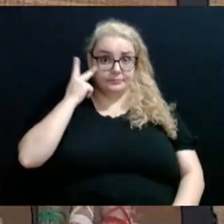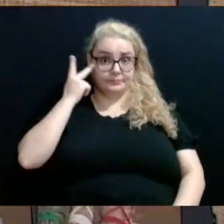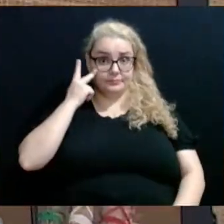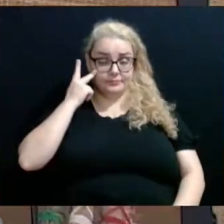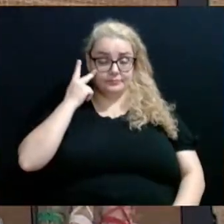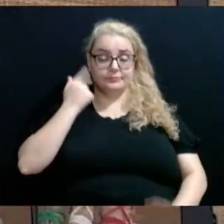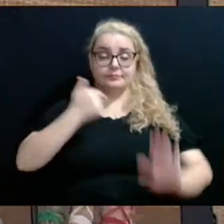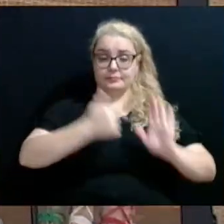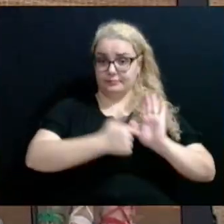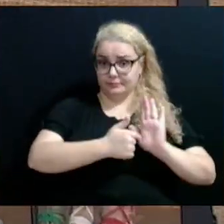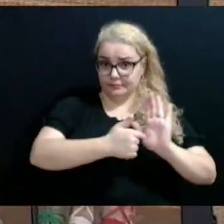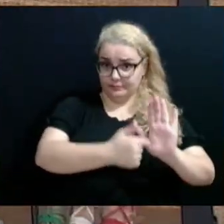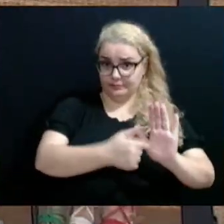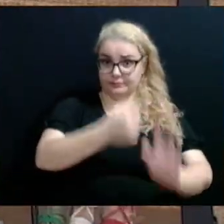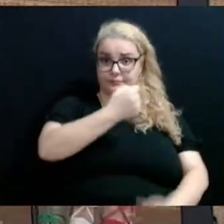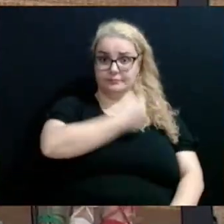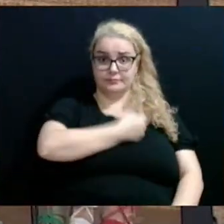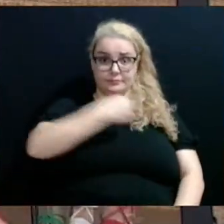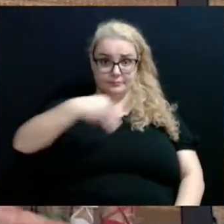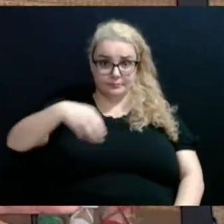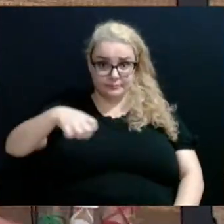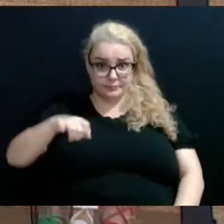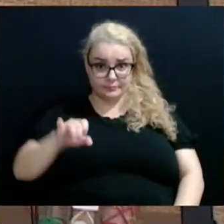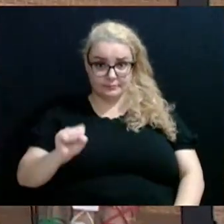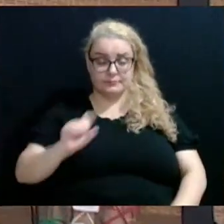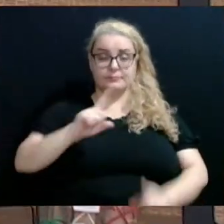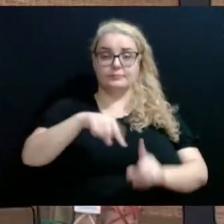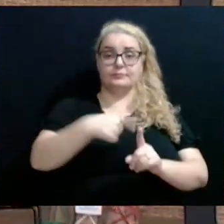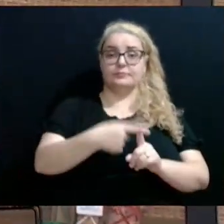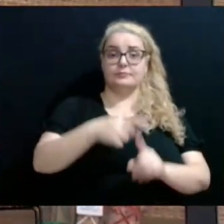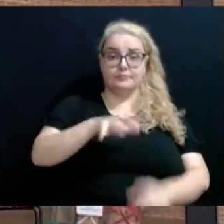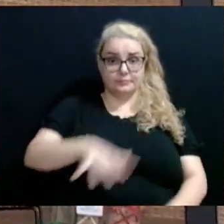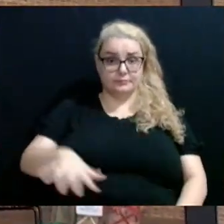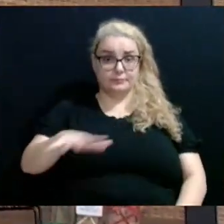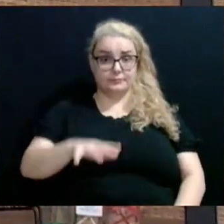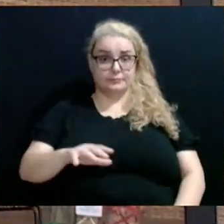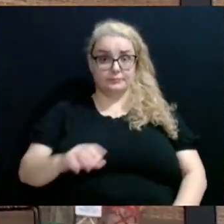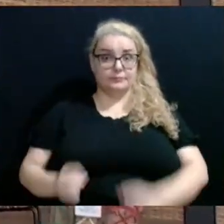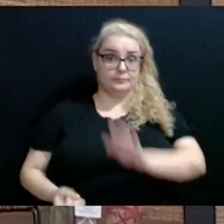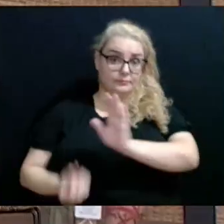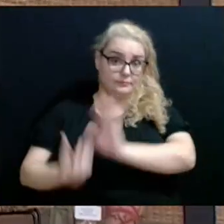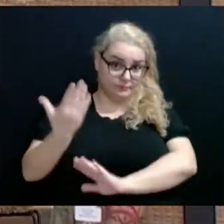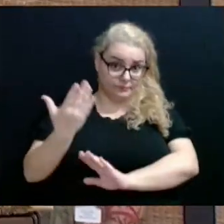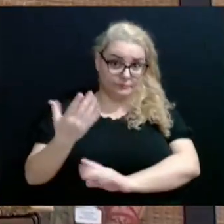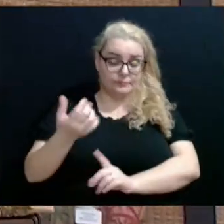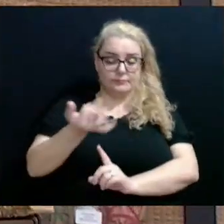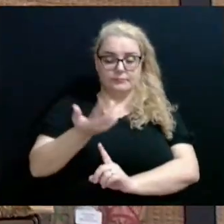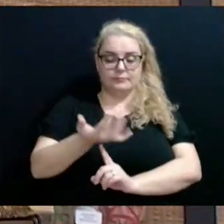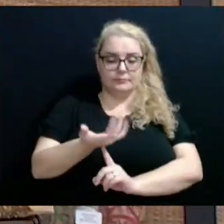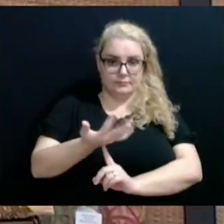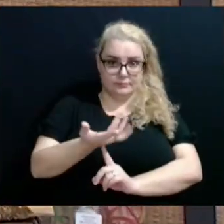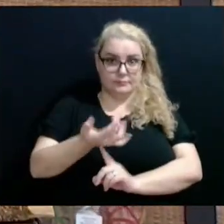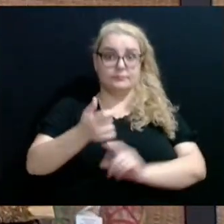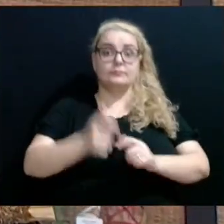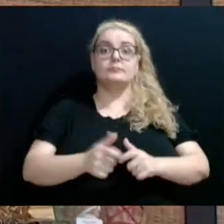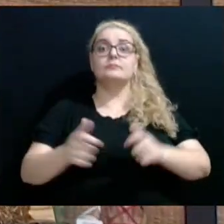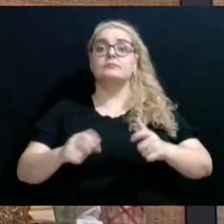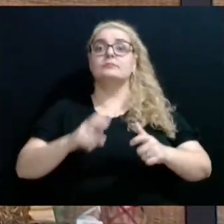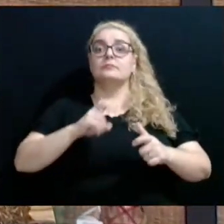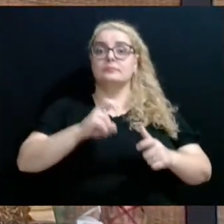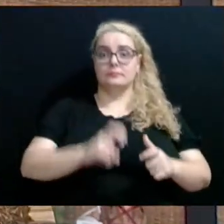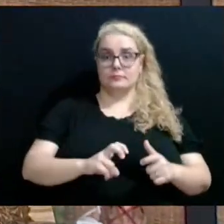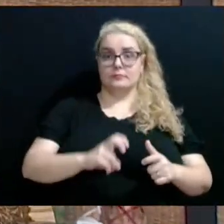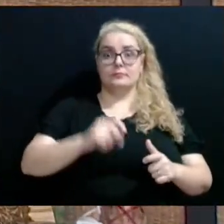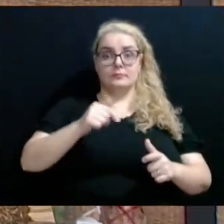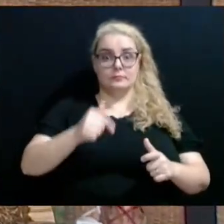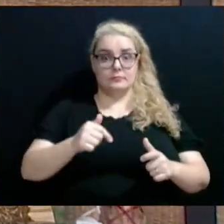aponta que o número de MEIs ativos no setor de fabricação de velas aumentou de 570